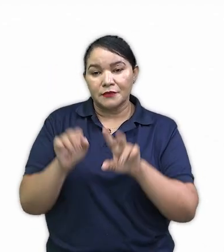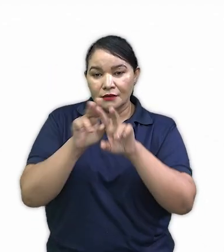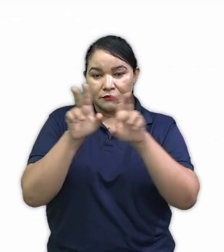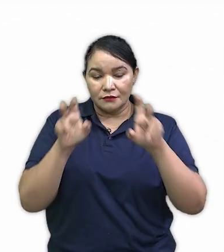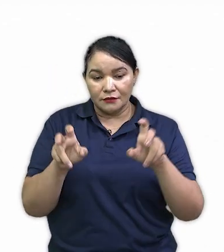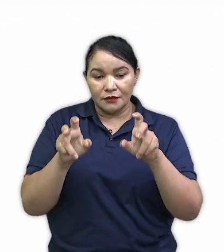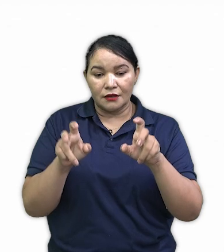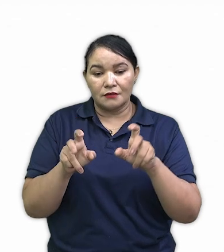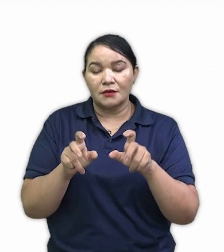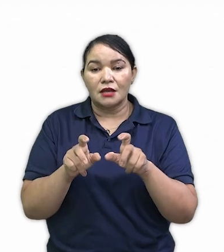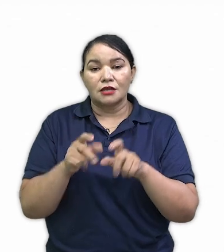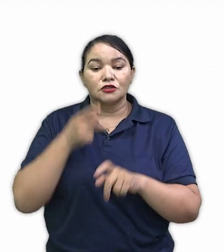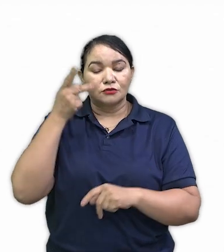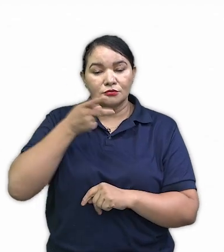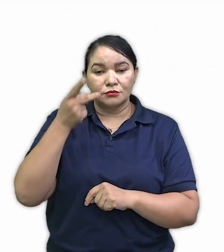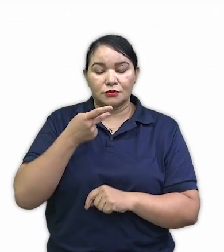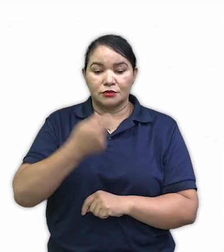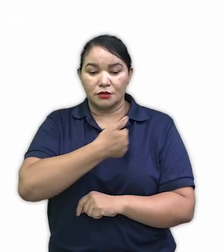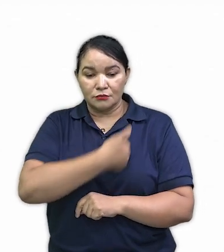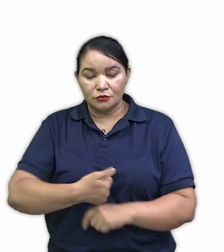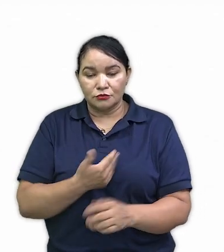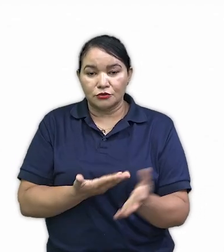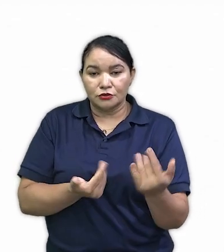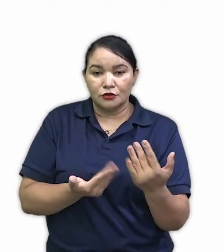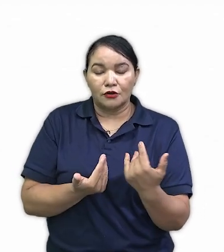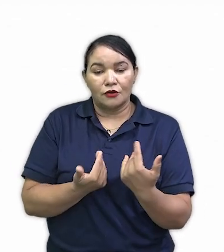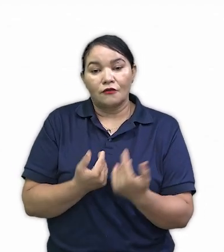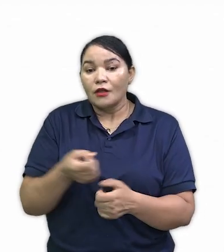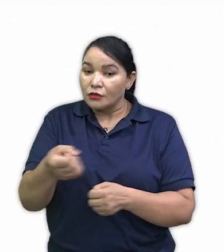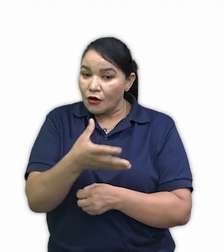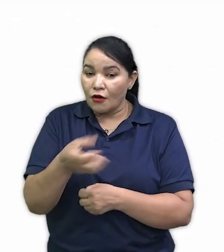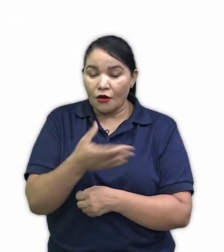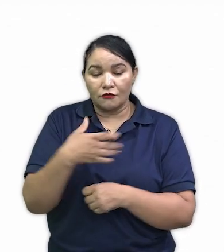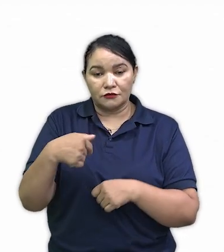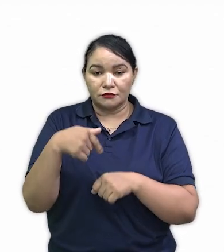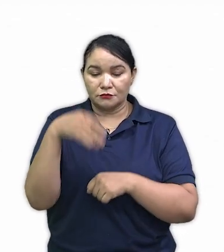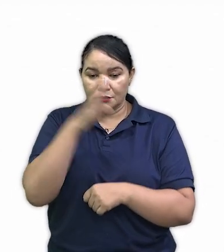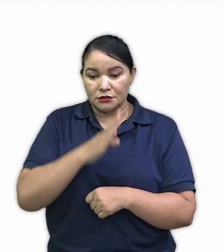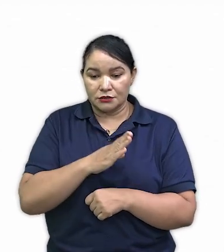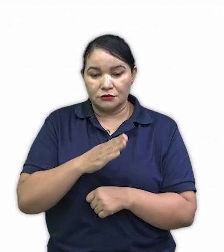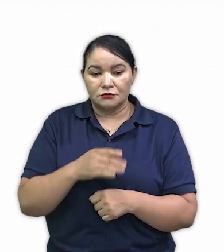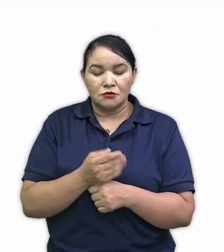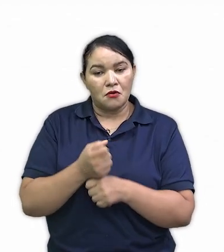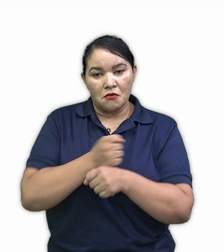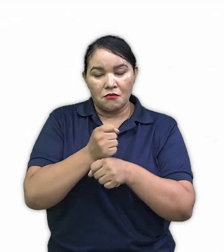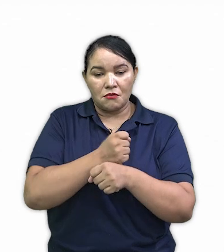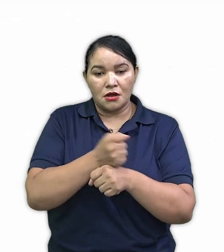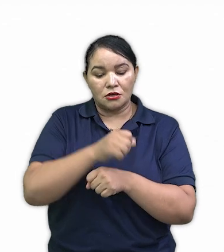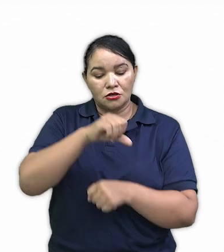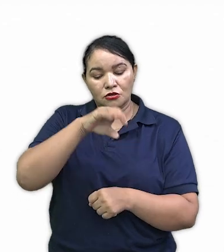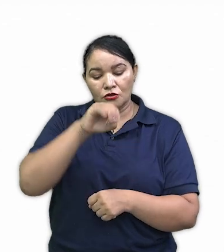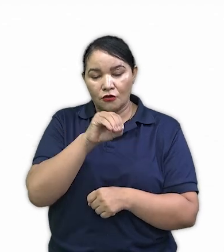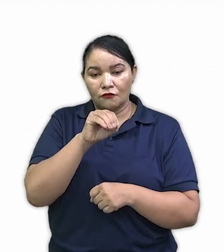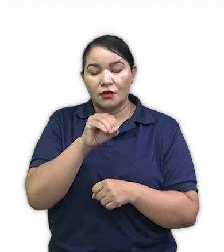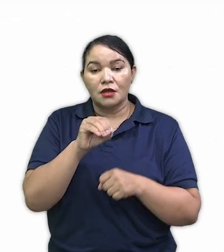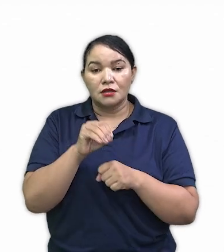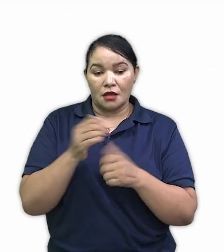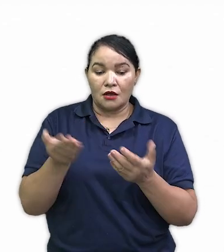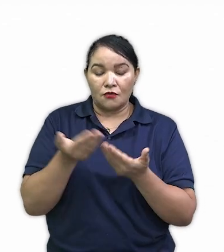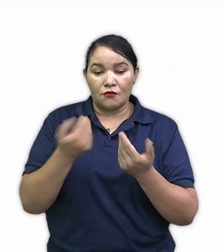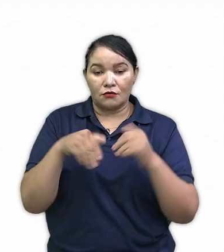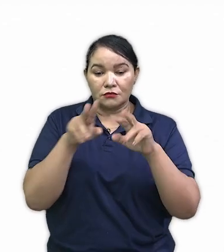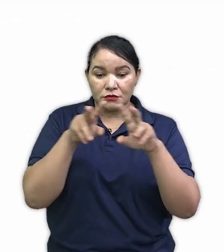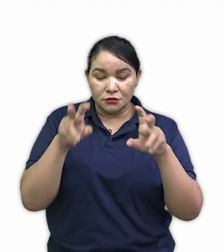tema da efetivação de políticas públicas para a juventude, ela é recente no Brasil. Só ali a partir dos anos 90 é que o